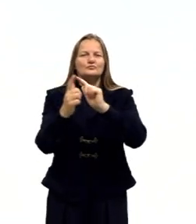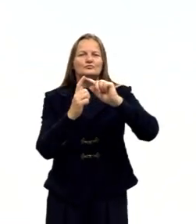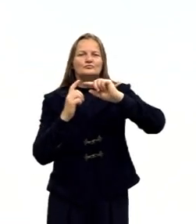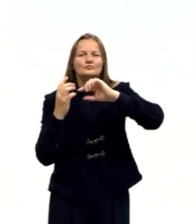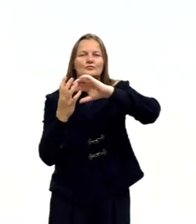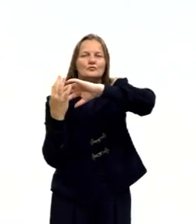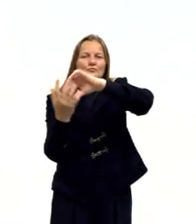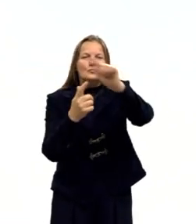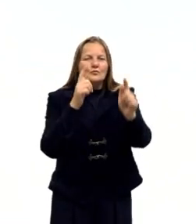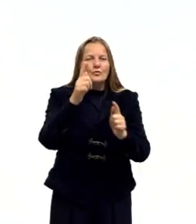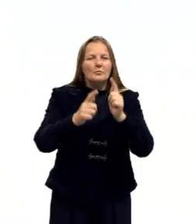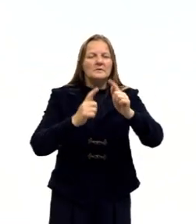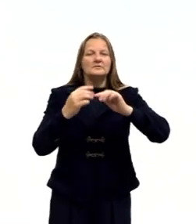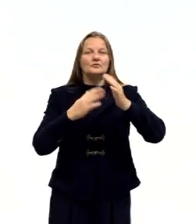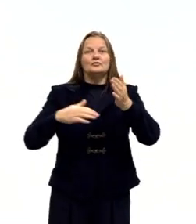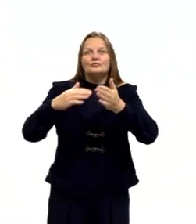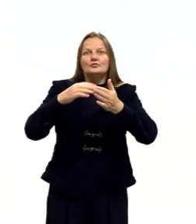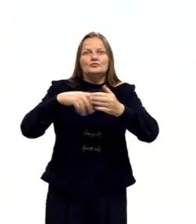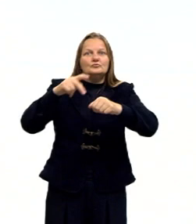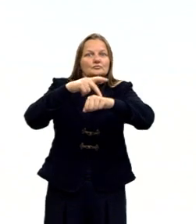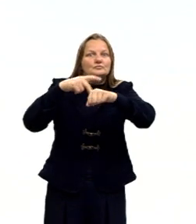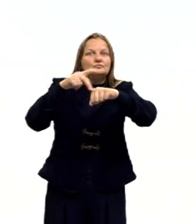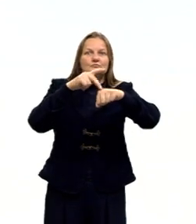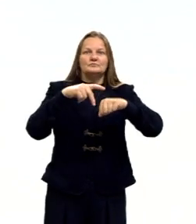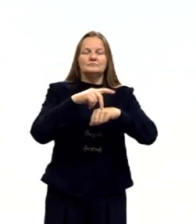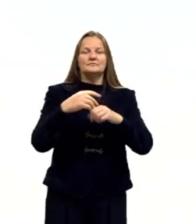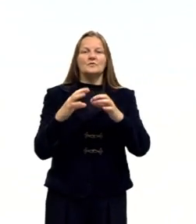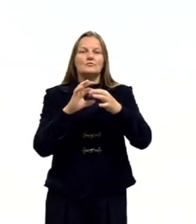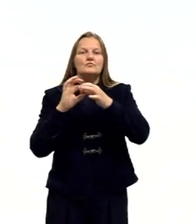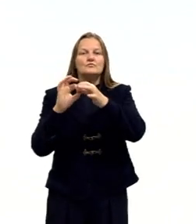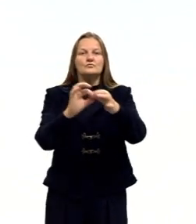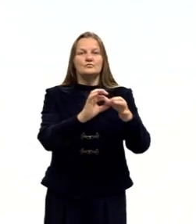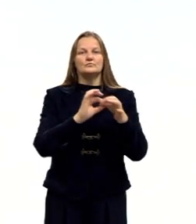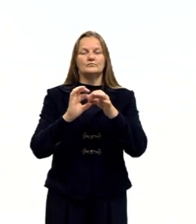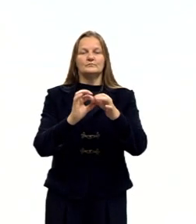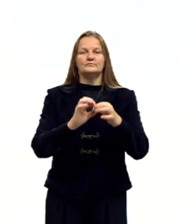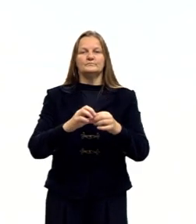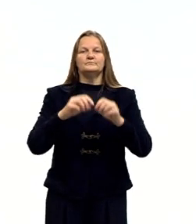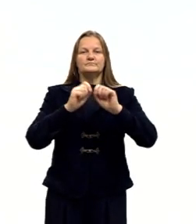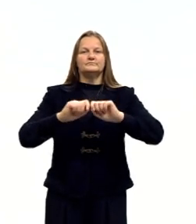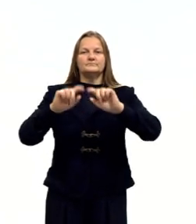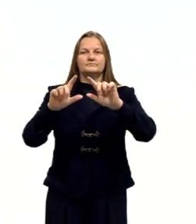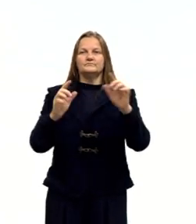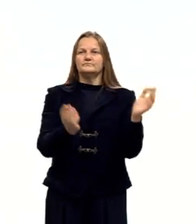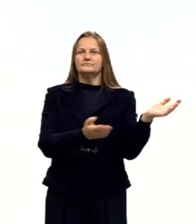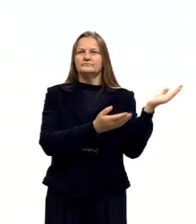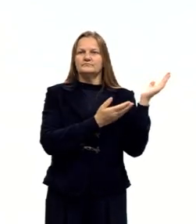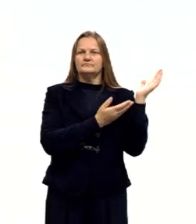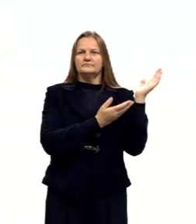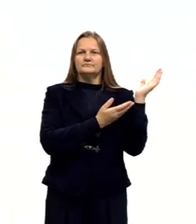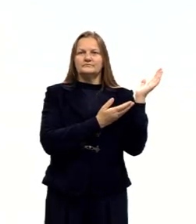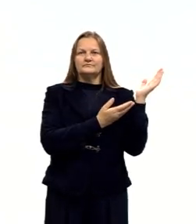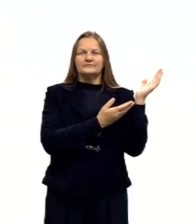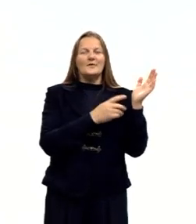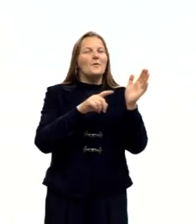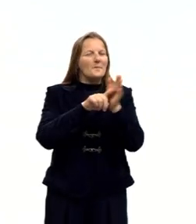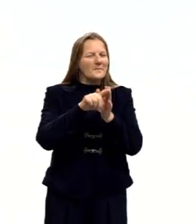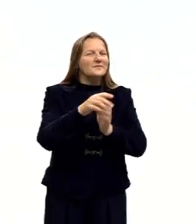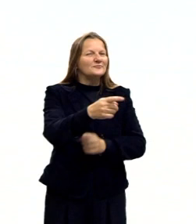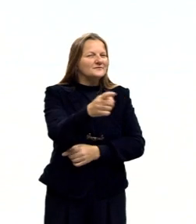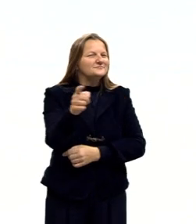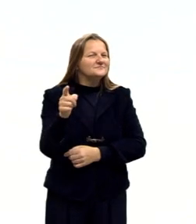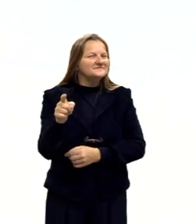que estão aí no mundo inteiro tá meninos e meninas vão passar então mais um slide e aí eu trago um